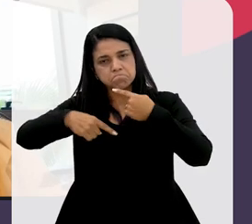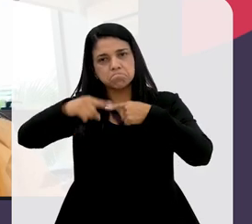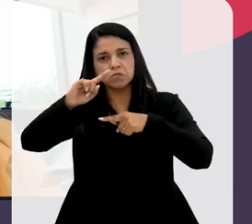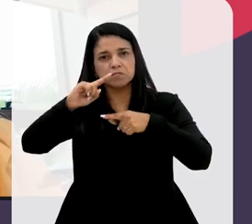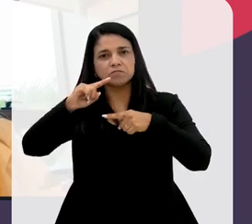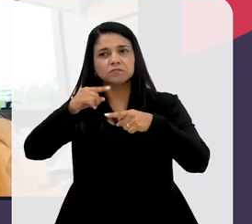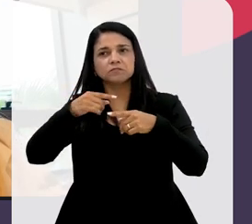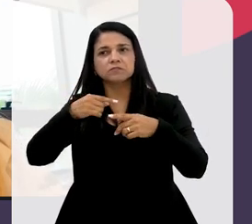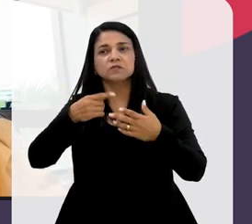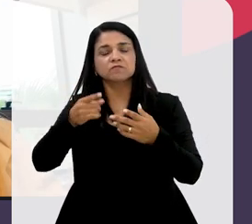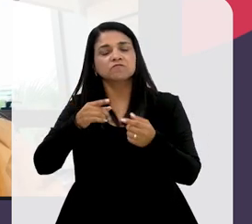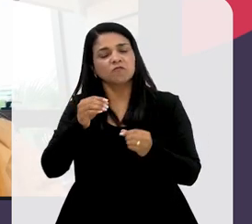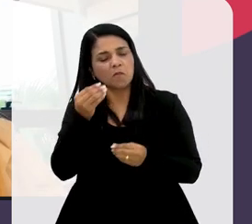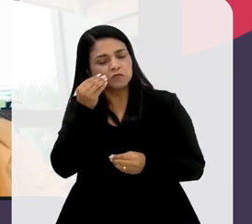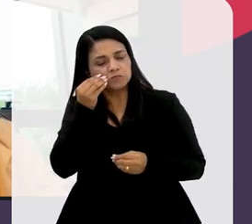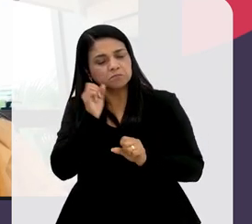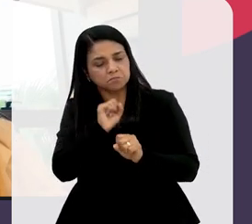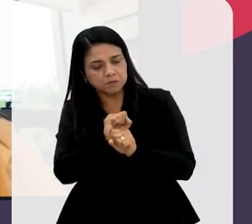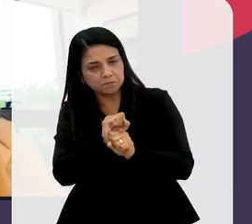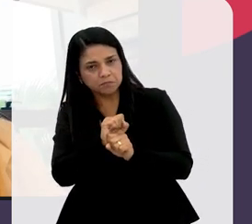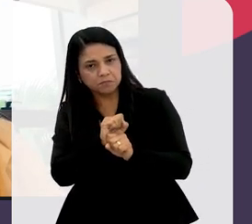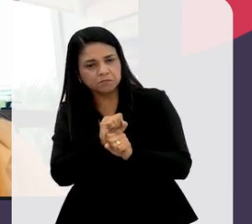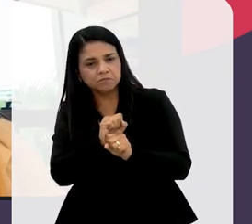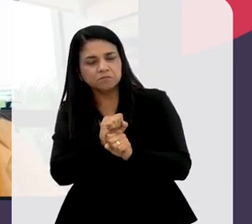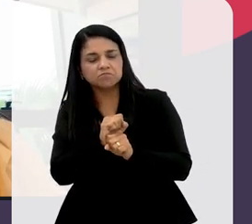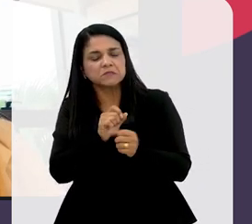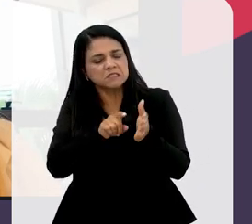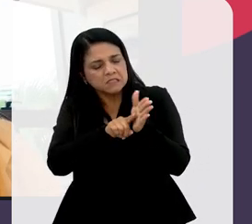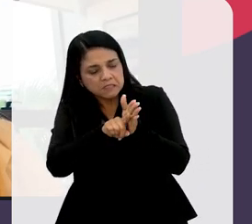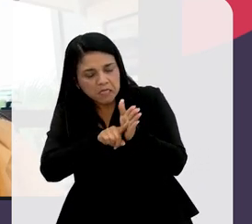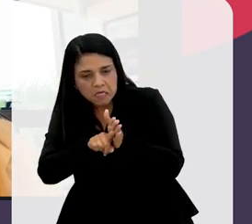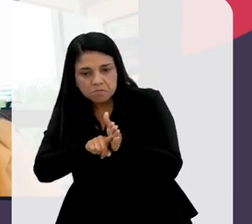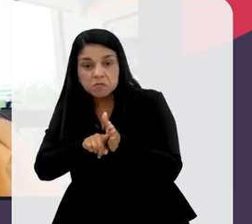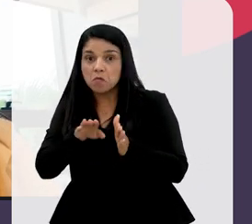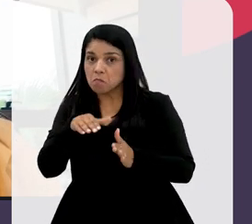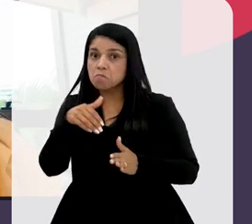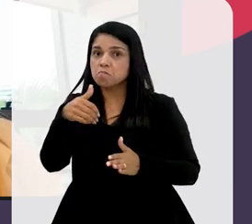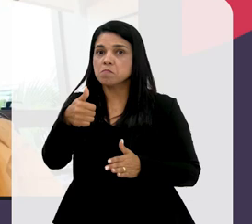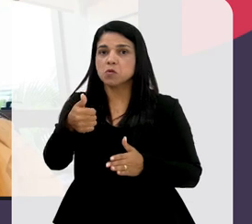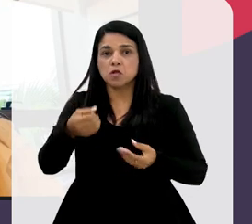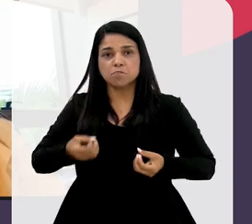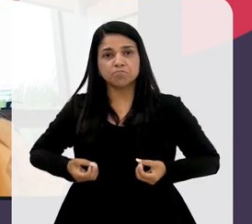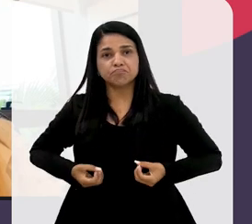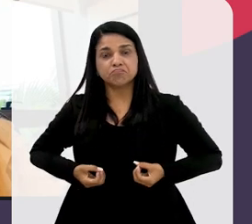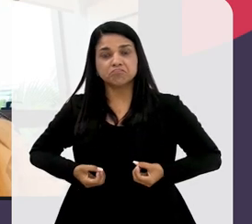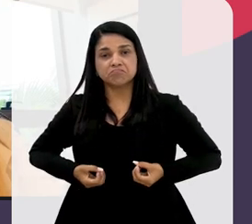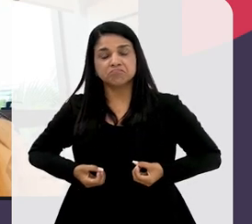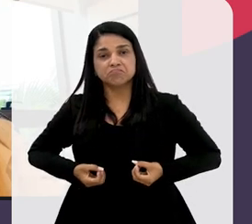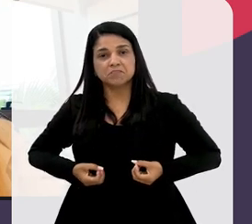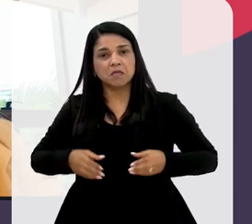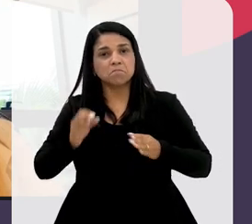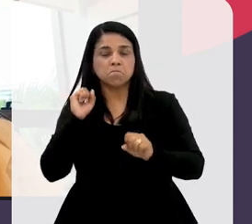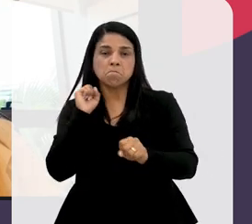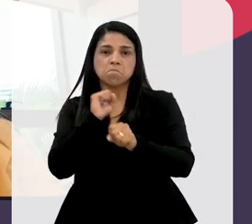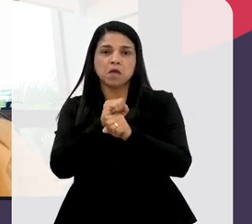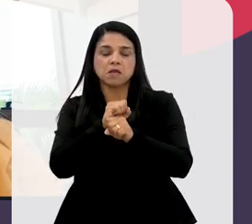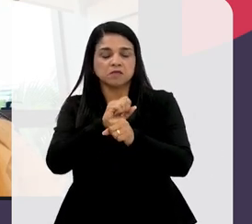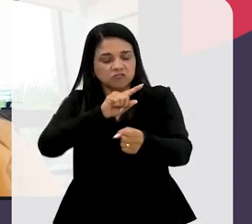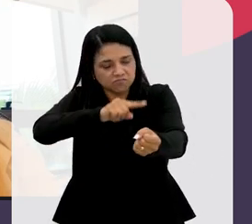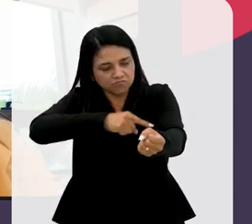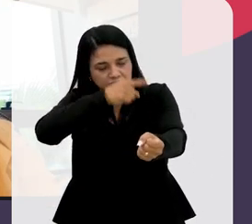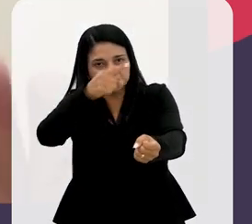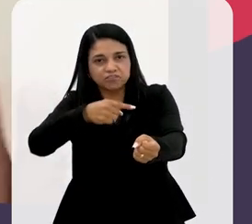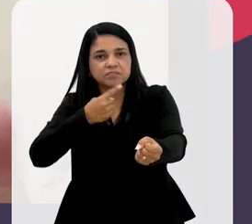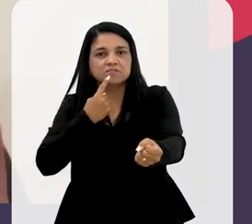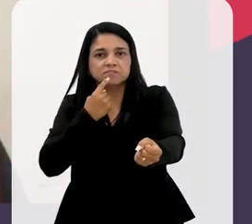Ele falou assim, vamos dar um tempo, não vou fazer hemodiálise agora não, vamos ver. Toda hora fazendo o exame. E eu melhorei, que eu não fiz mais